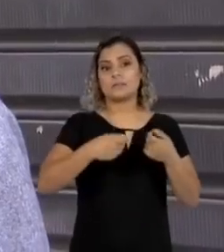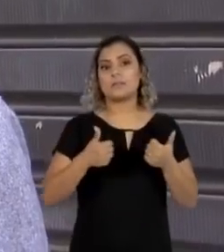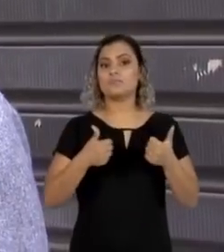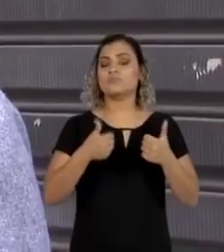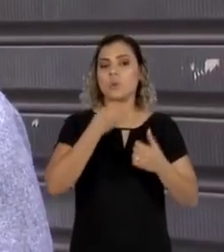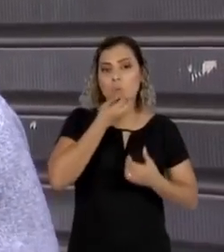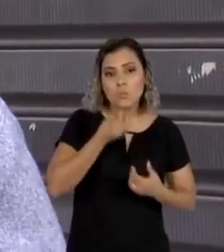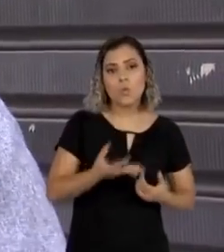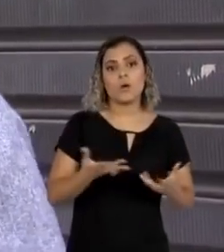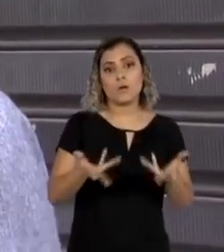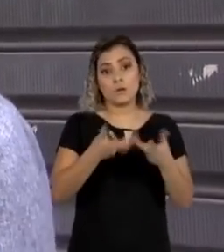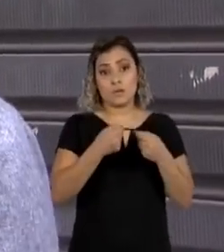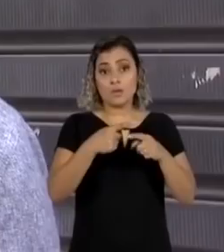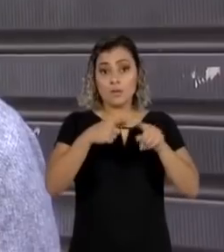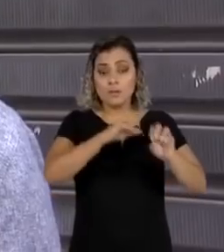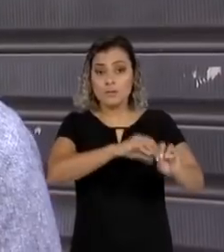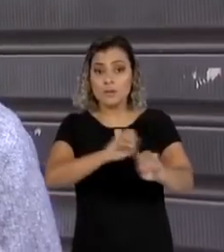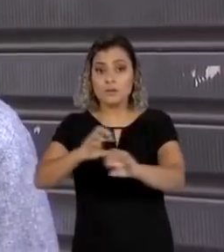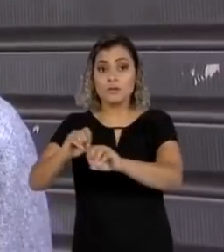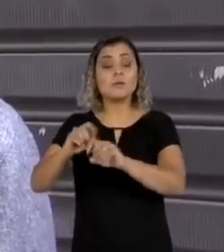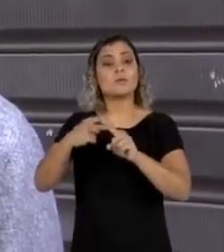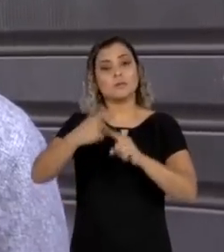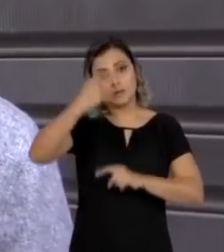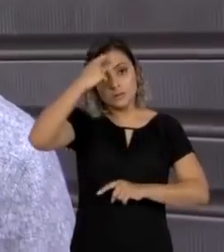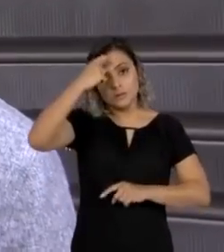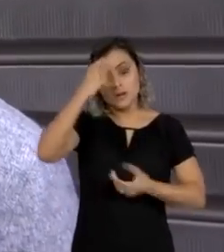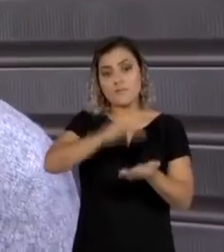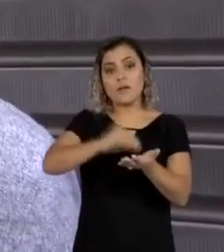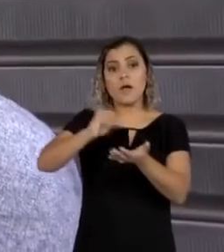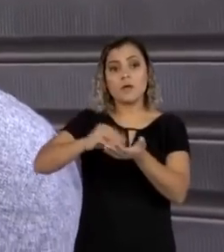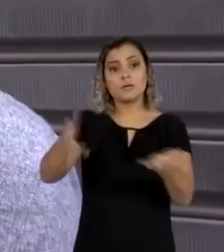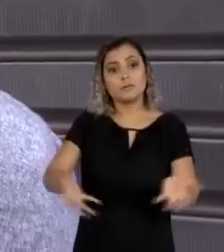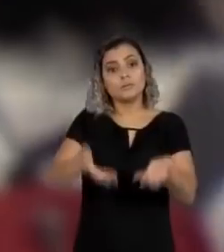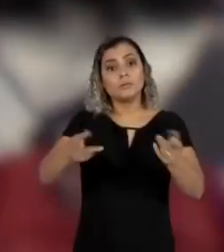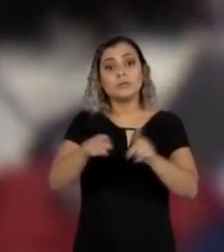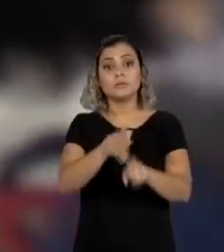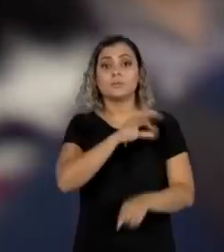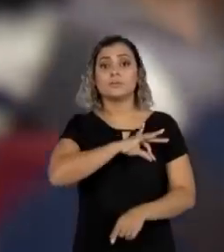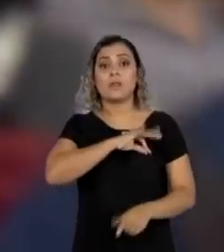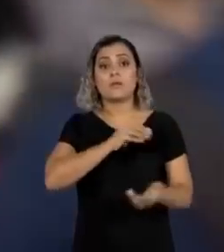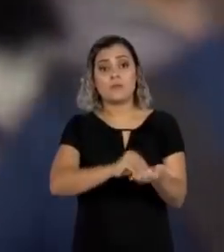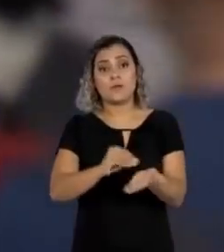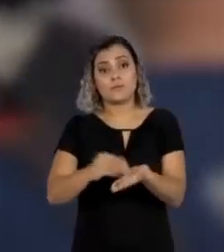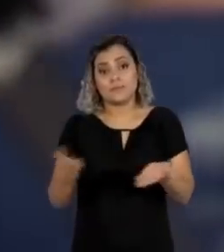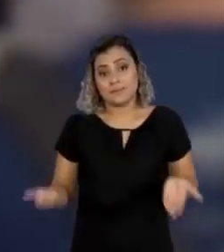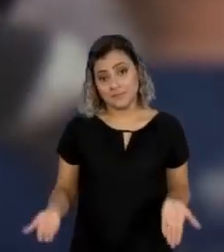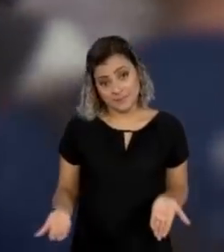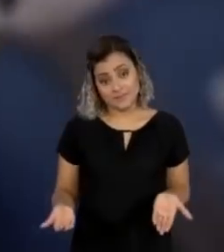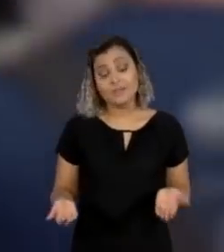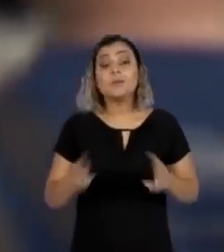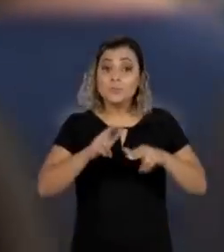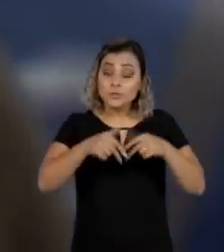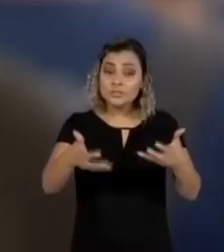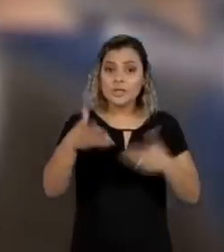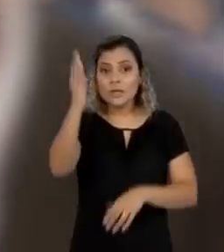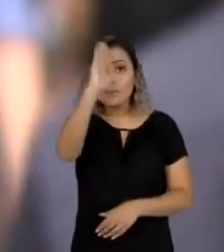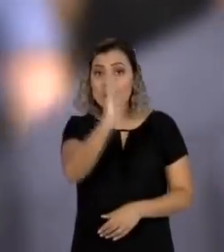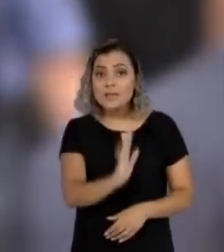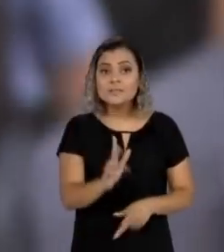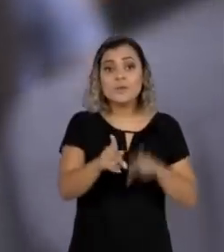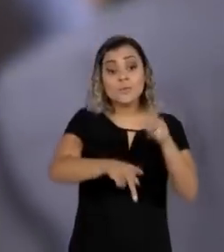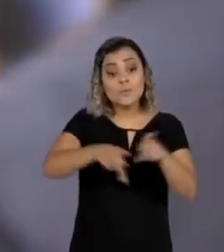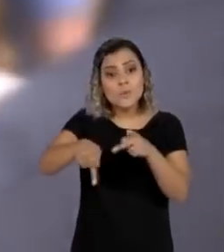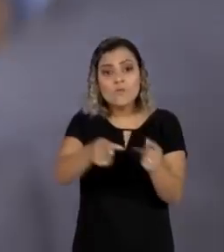não falta educação financeira, como falta salário também, né? A ideia é ajudar os brasileiros a poupar.